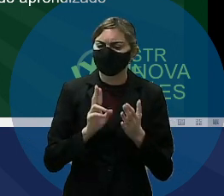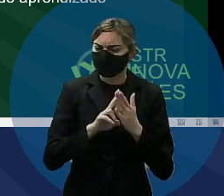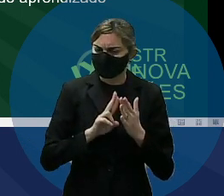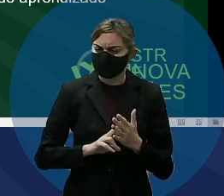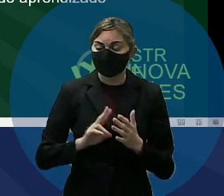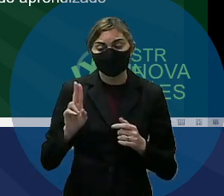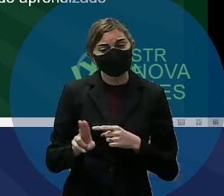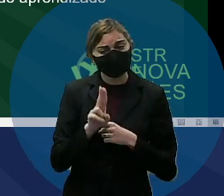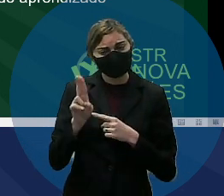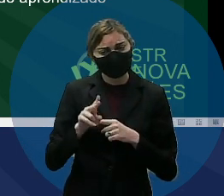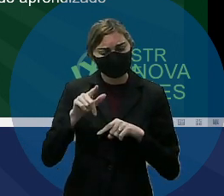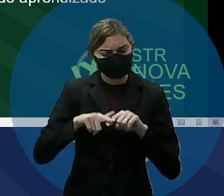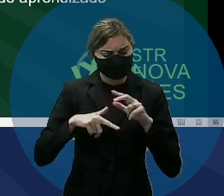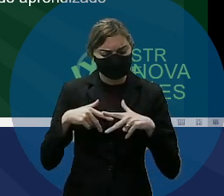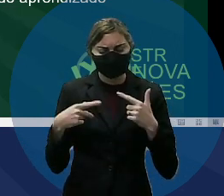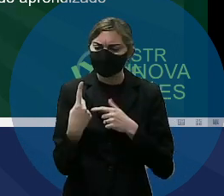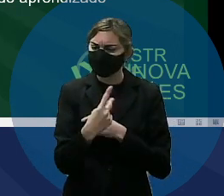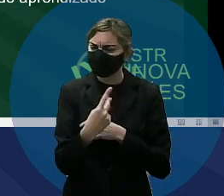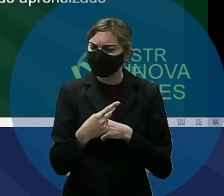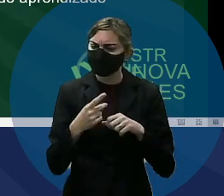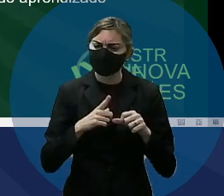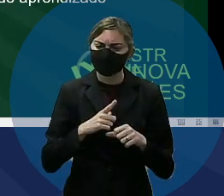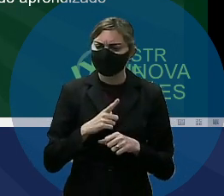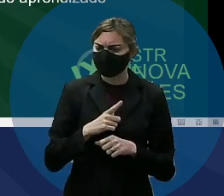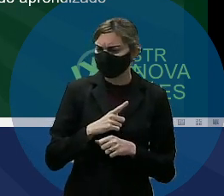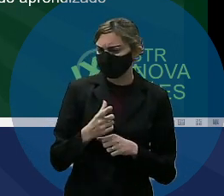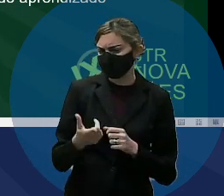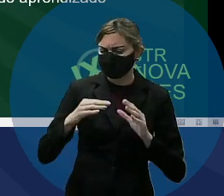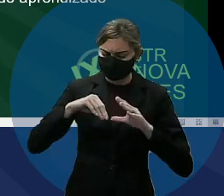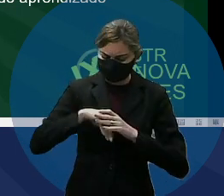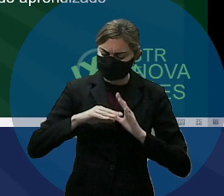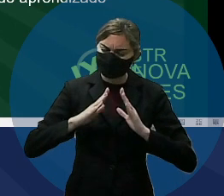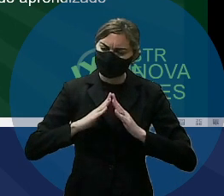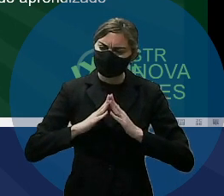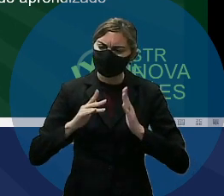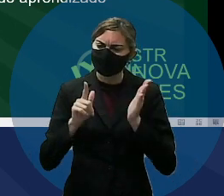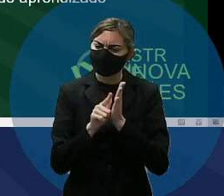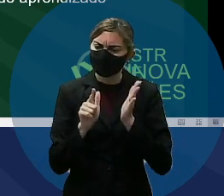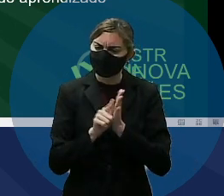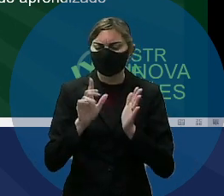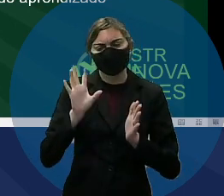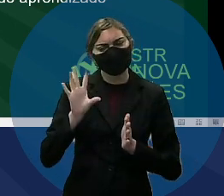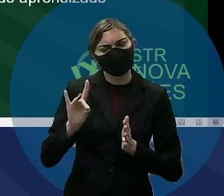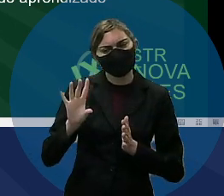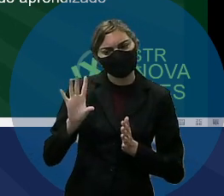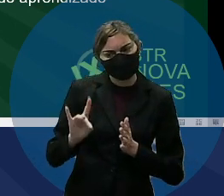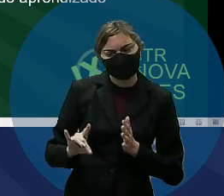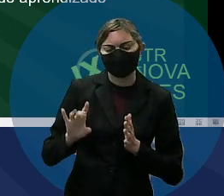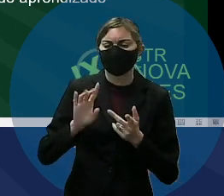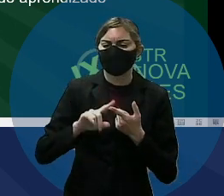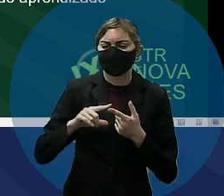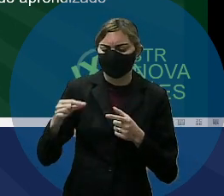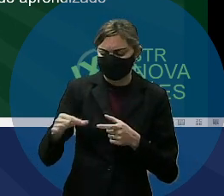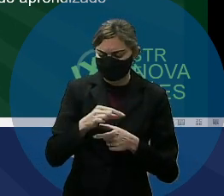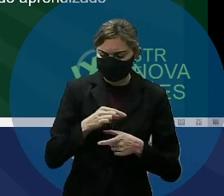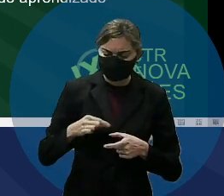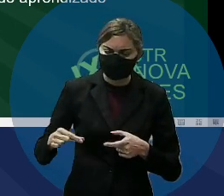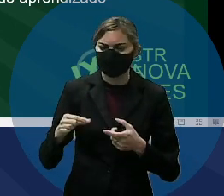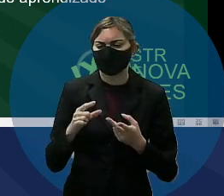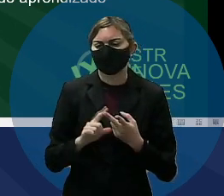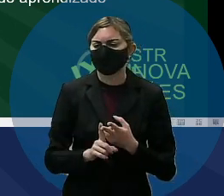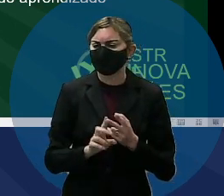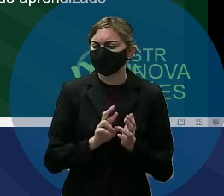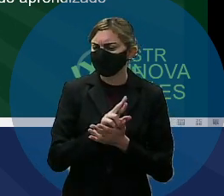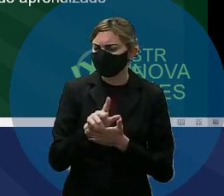utilizando materiais que eles poderiam ter em casa, né? Papel, cola, tampinhas. E como